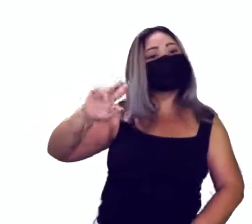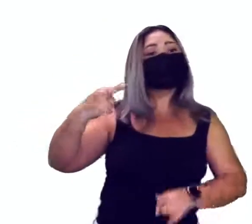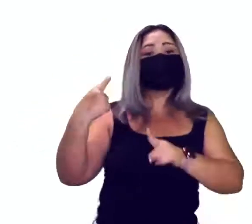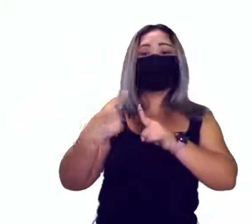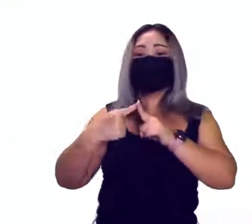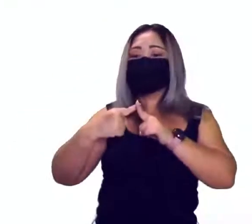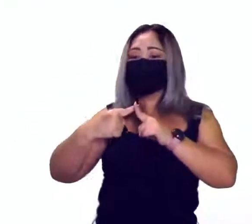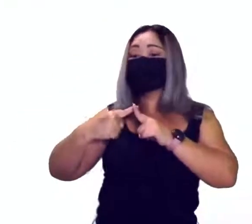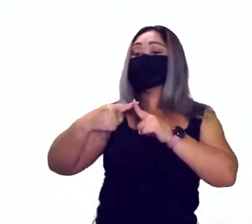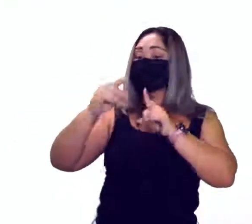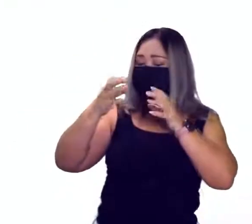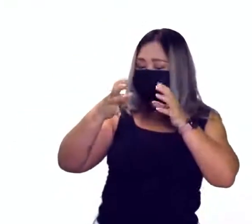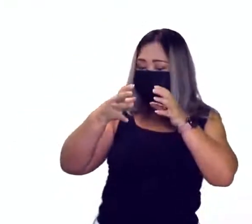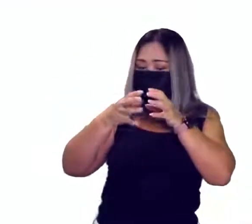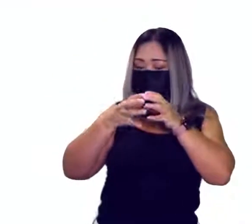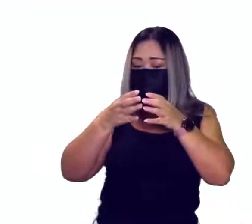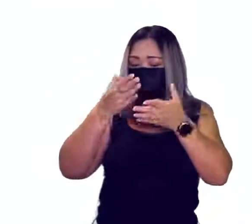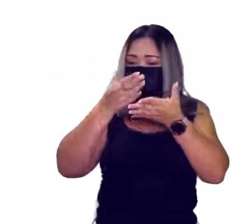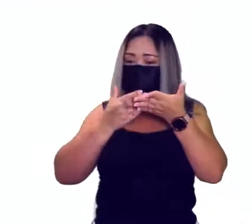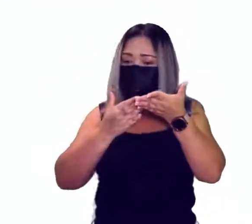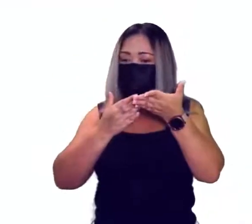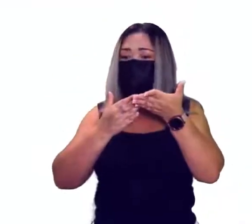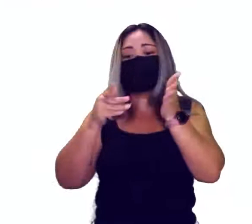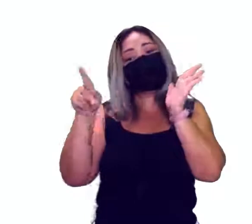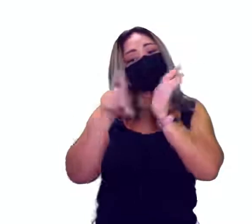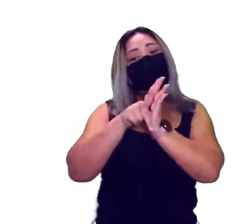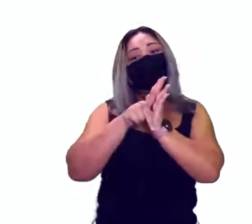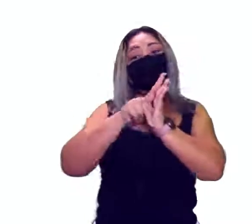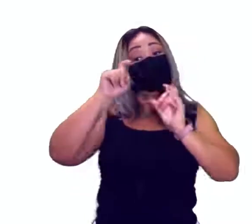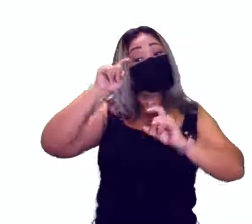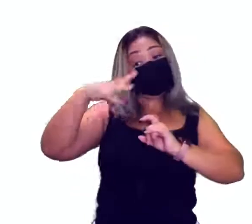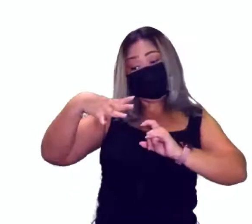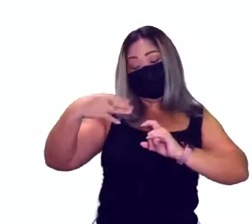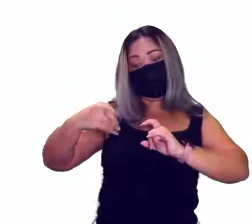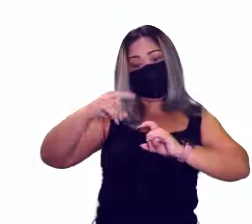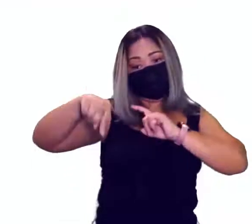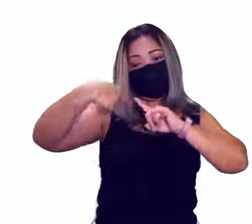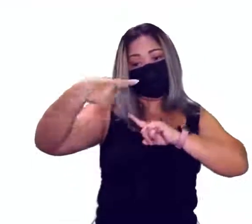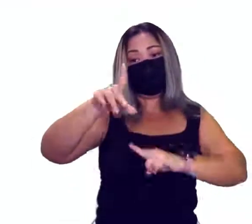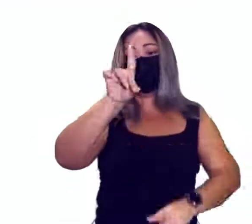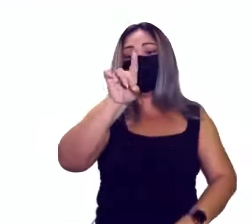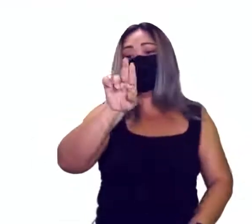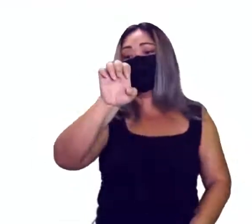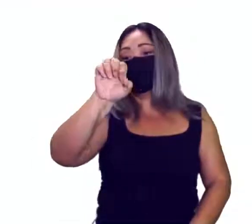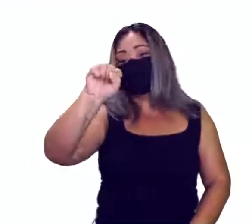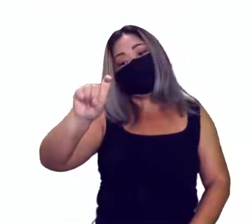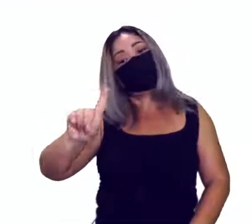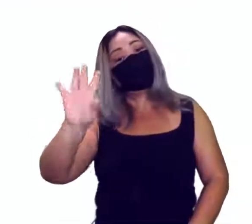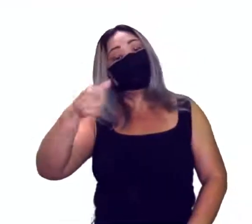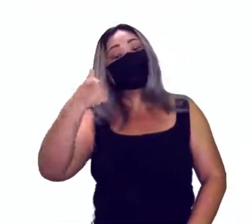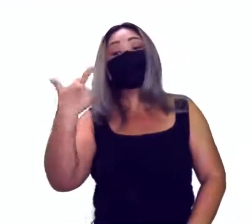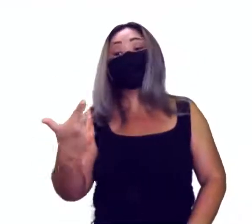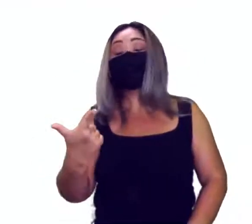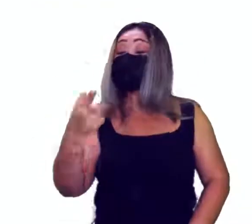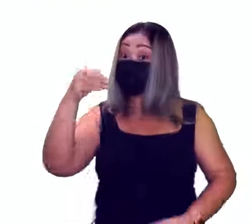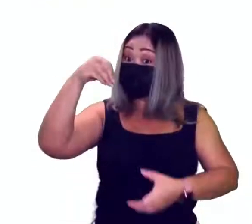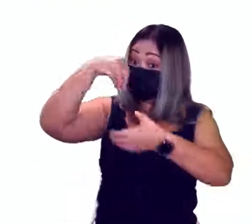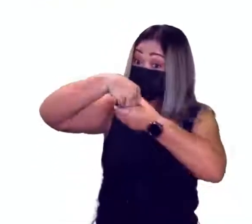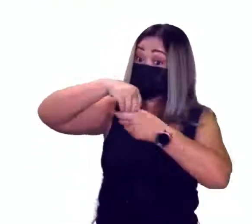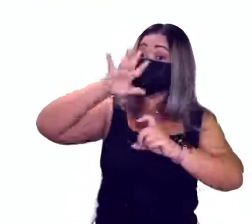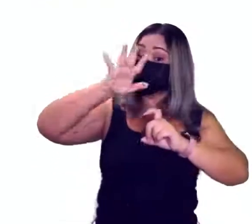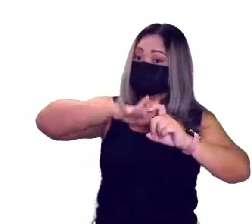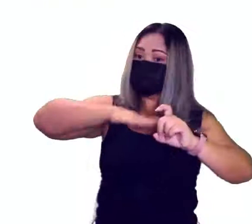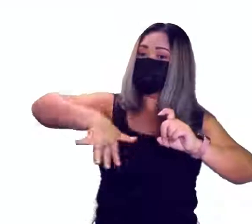Porque ele tem uma parte, né? Ele é divindade. Ele foi filho de Deus. Por exemplo, mas isso na mitologia,